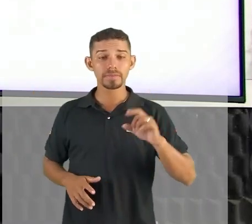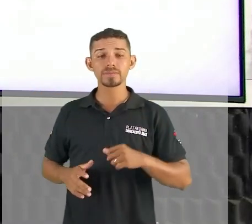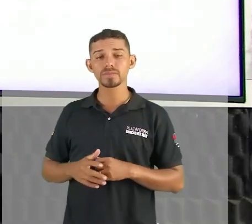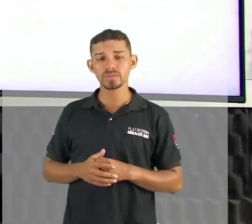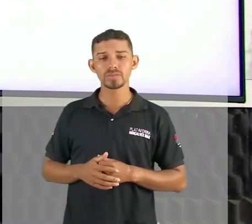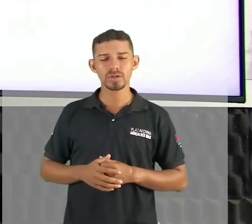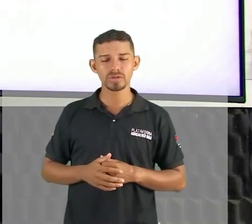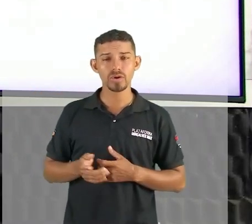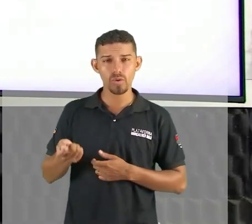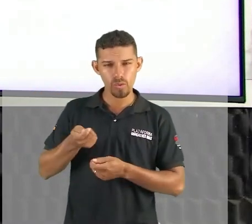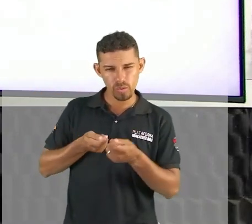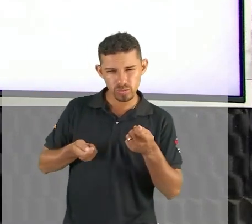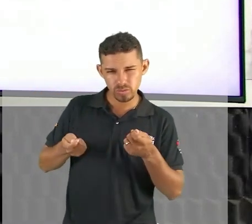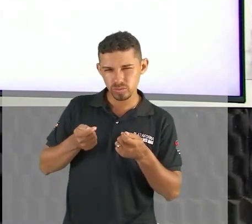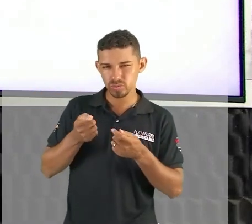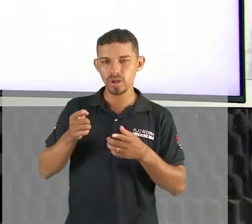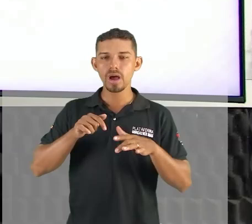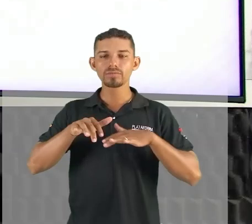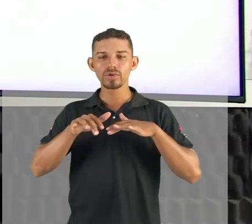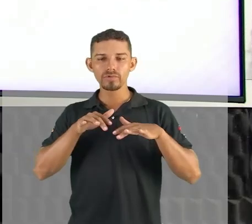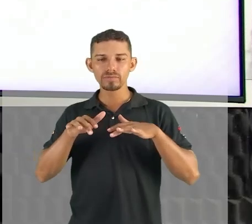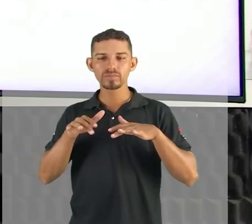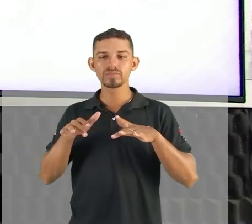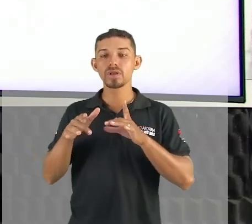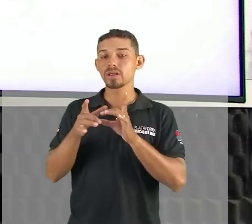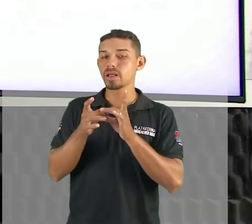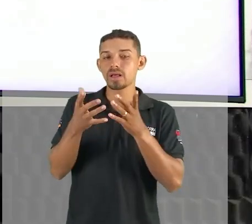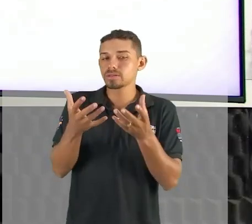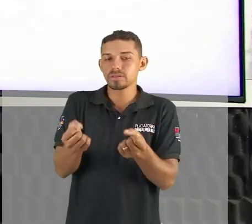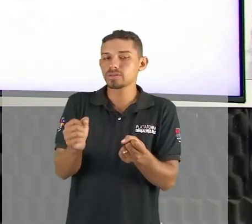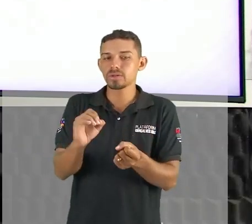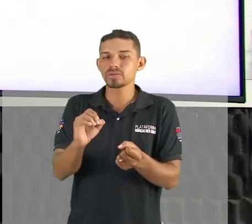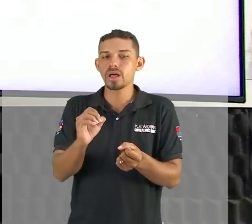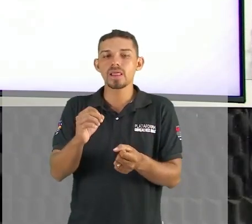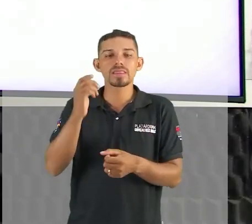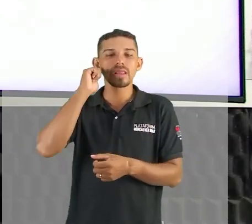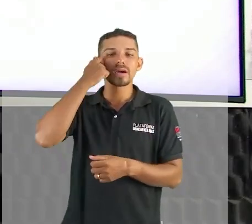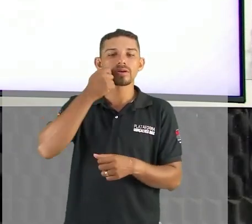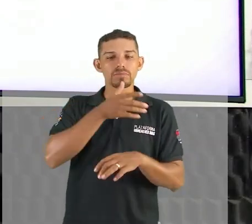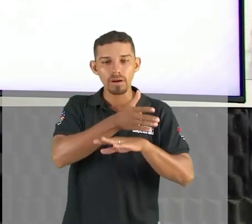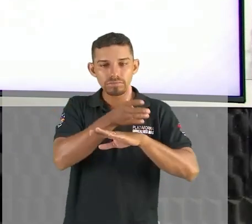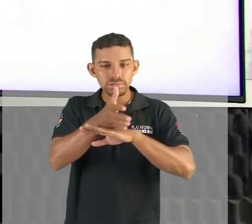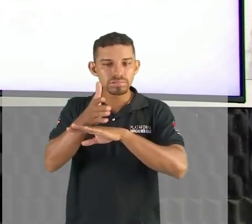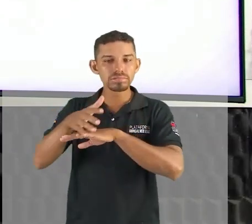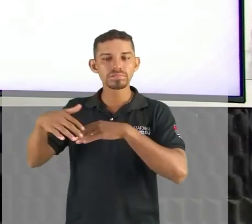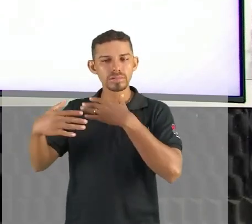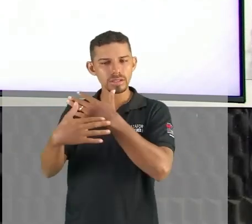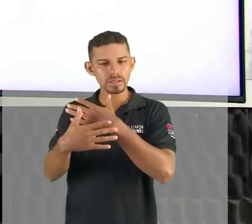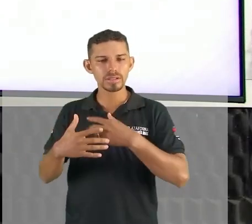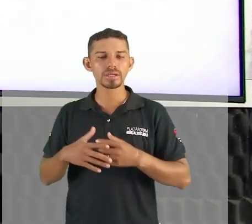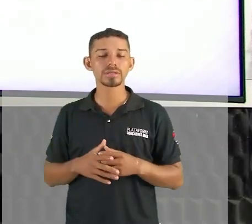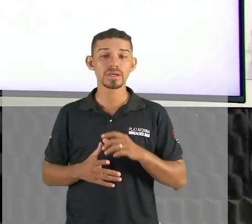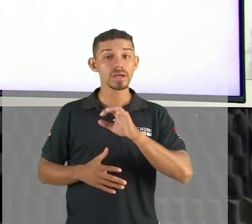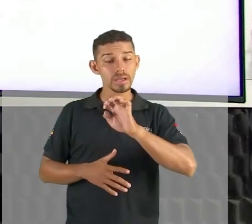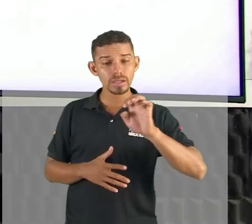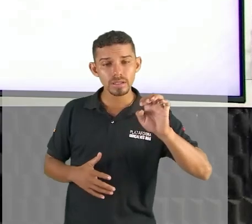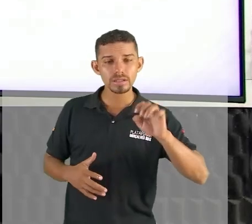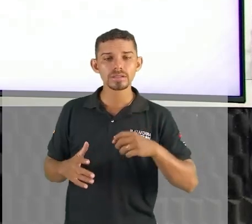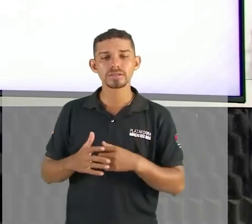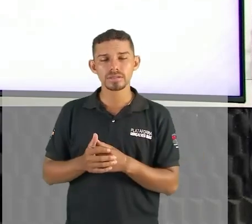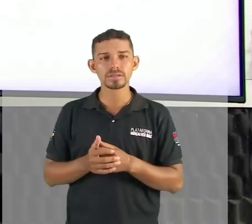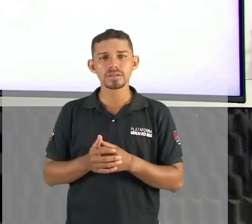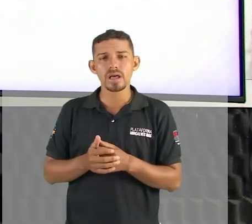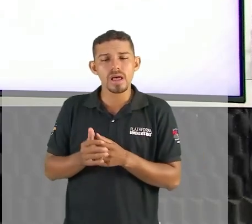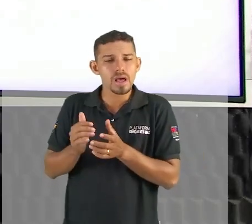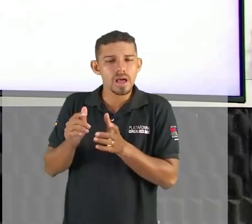Letra D, controle sobre a movimentação, desautorizando os negros a transitar em determinadas áreas da cidade. E letra E, exclusão